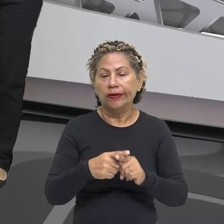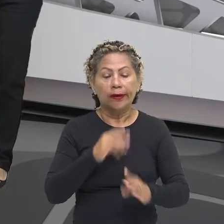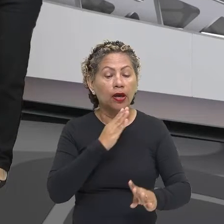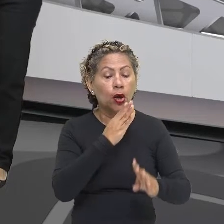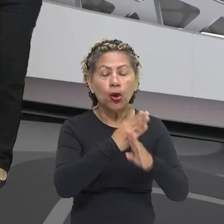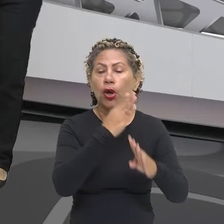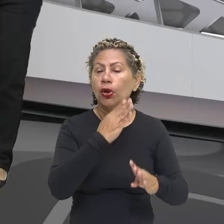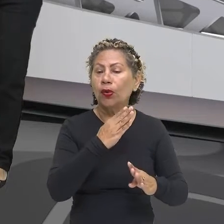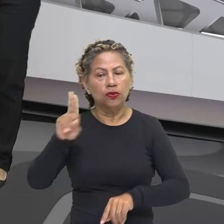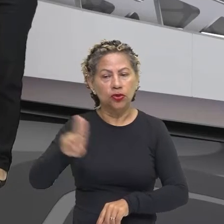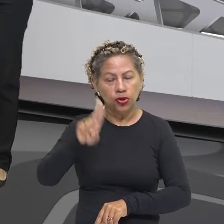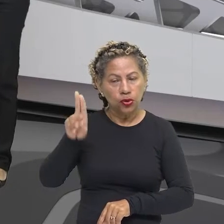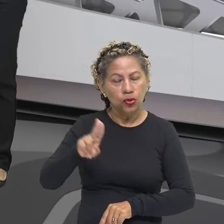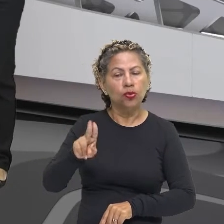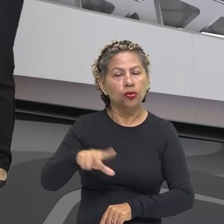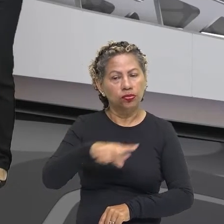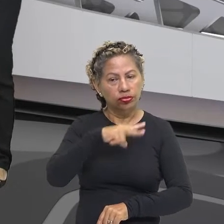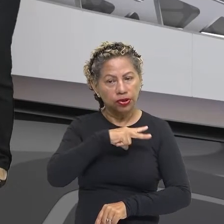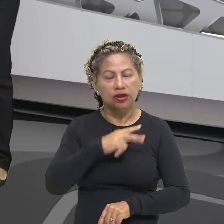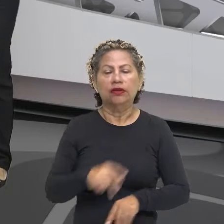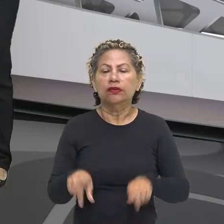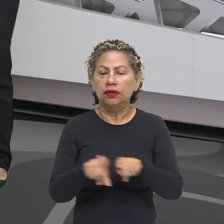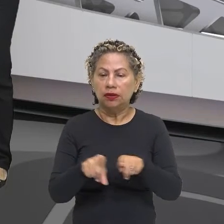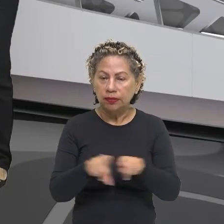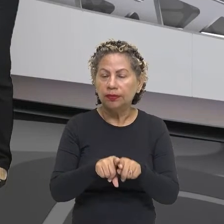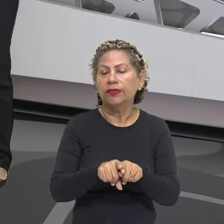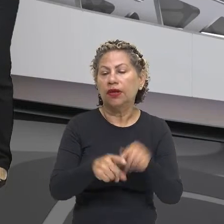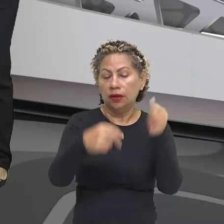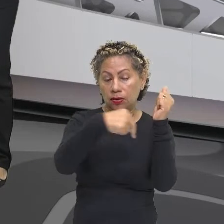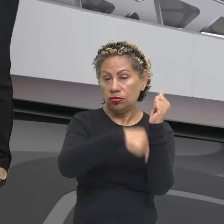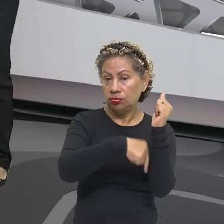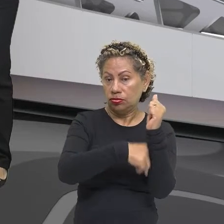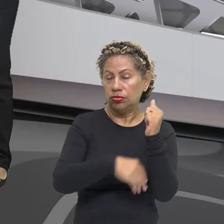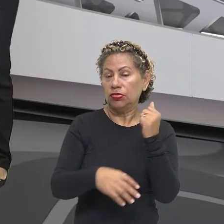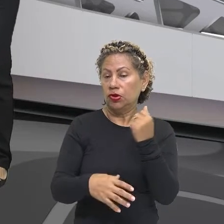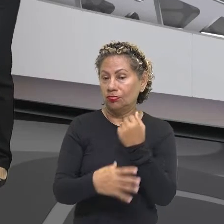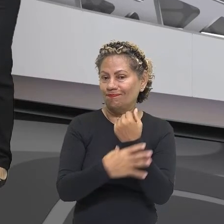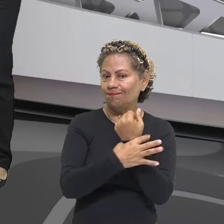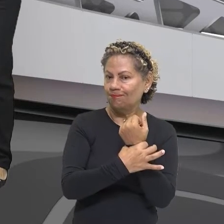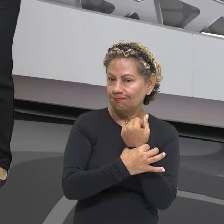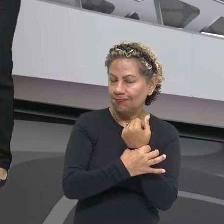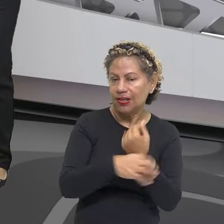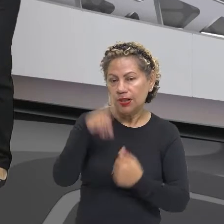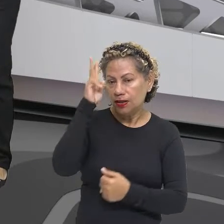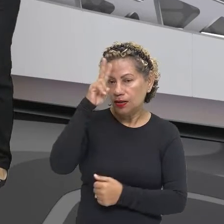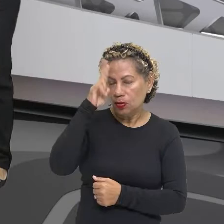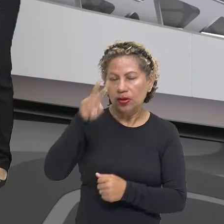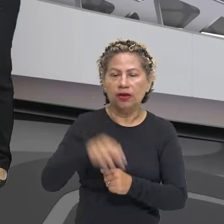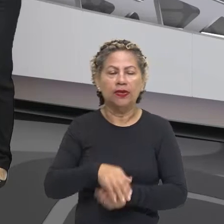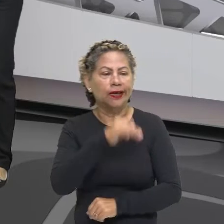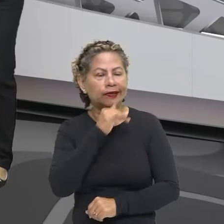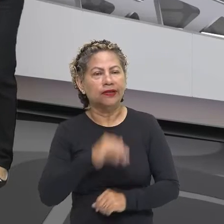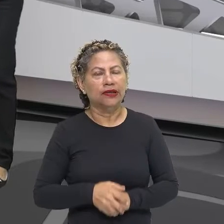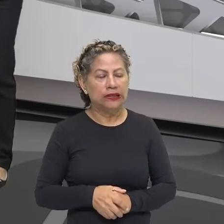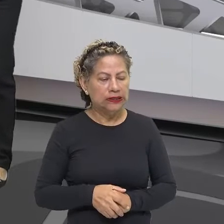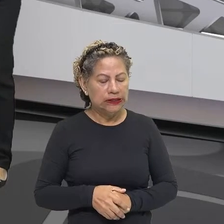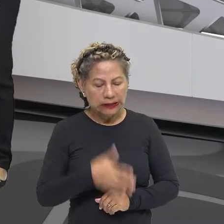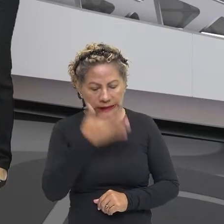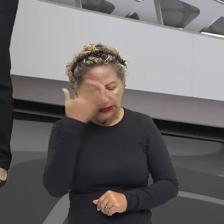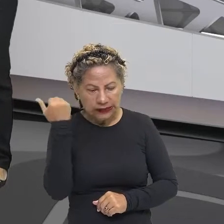computador, esse celular. E se nós perdermos, de ter uma senha forte para acessar, certo, esse